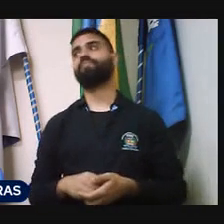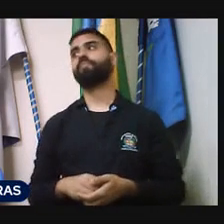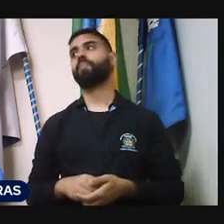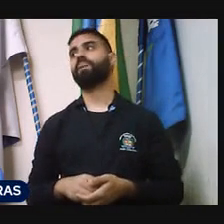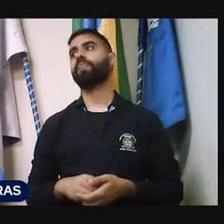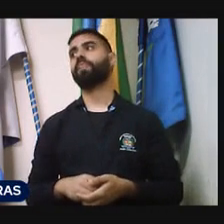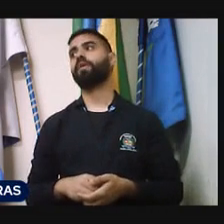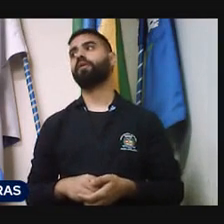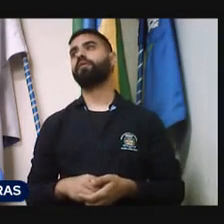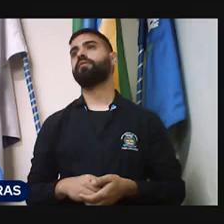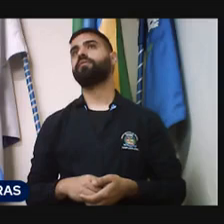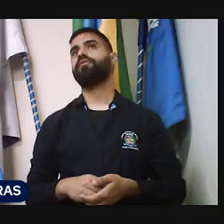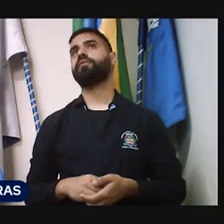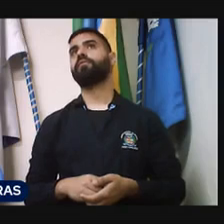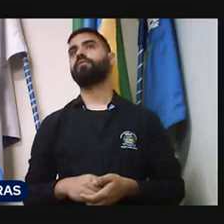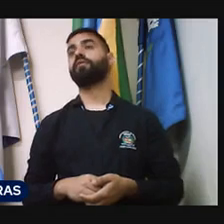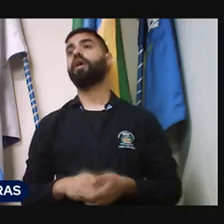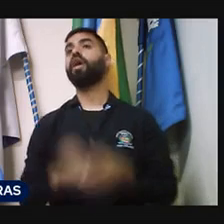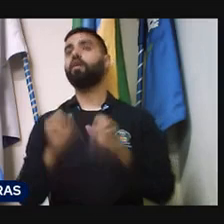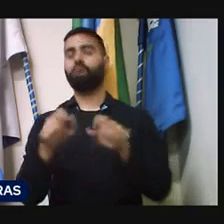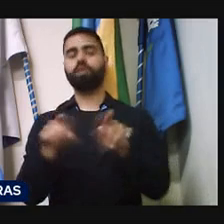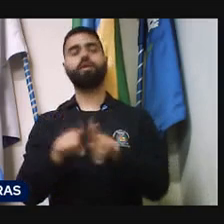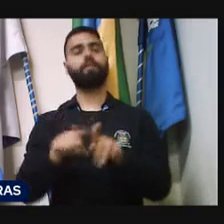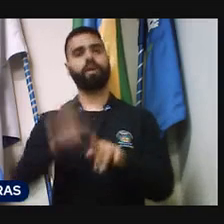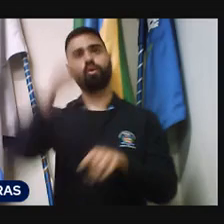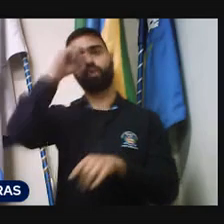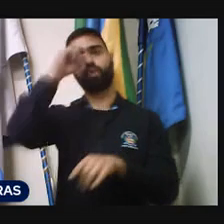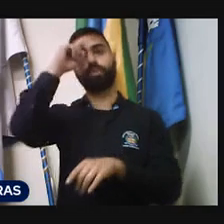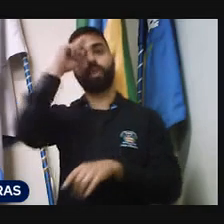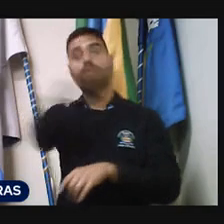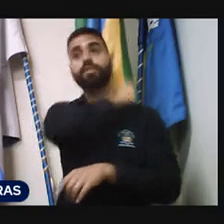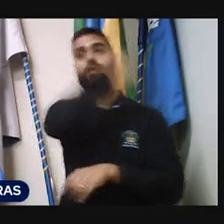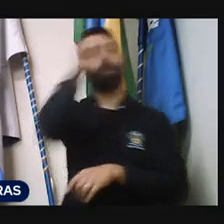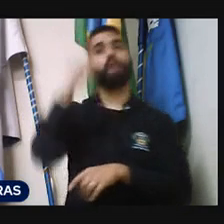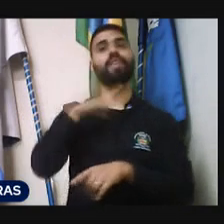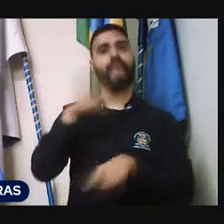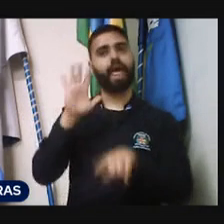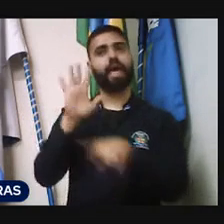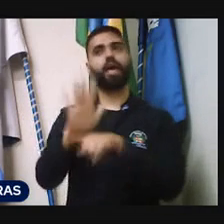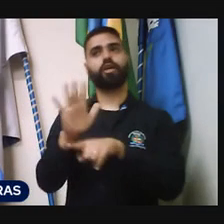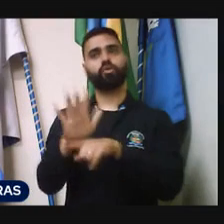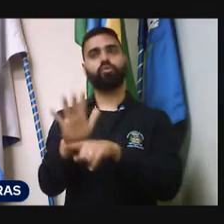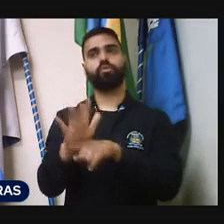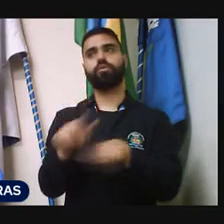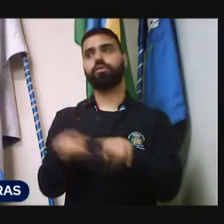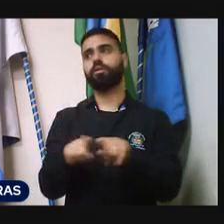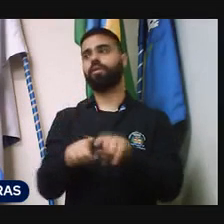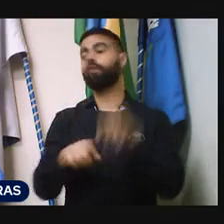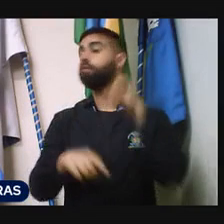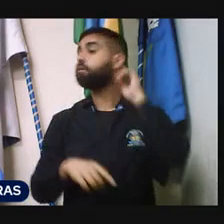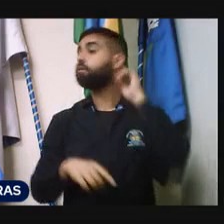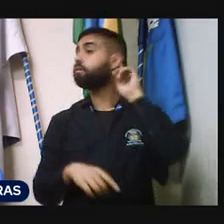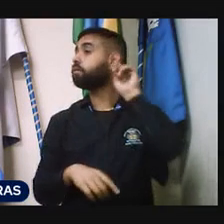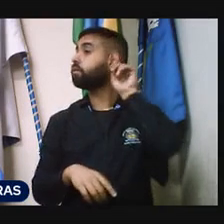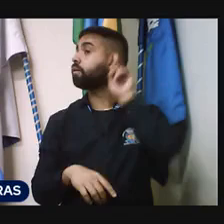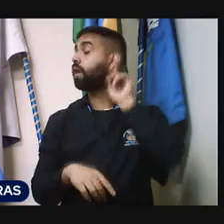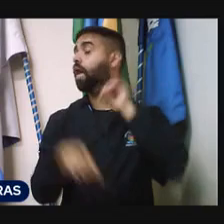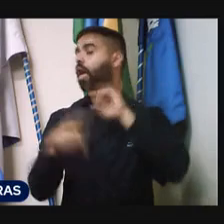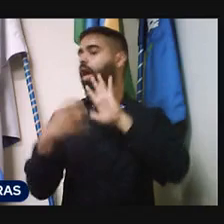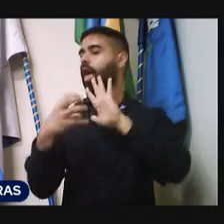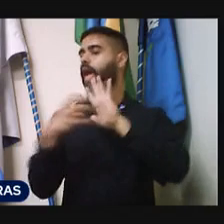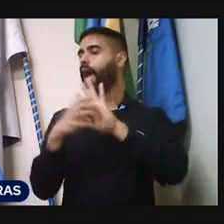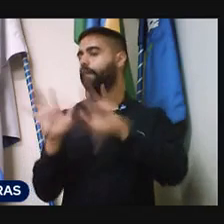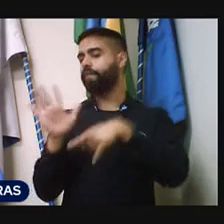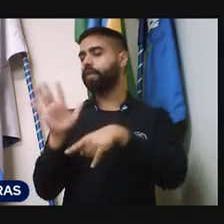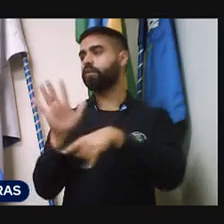possa aí também o Hospital de Santa Isabel você beneficiado com a com a ajuda que essa casa aí